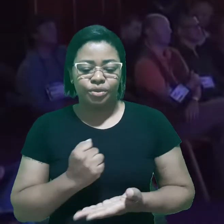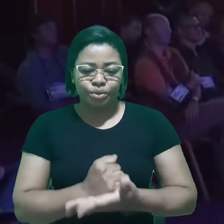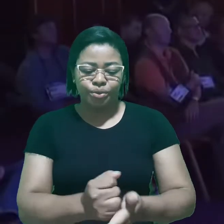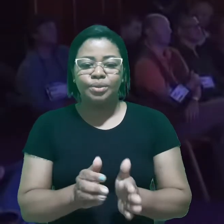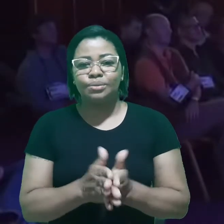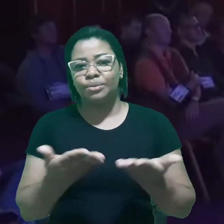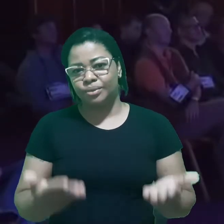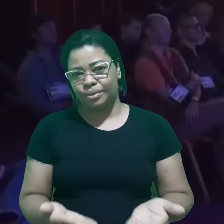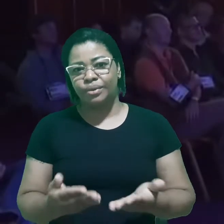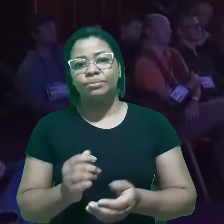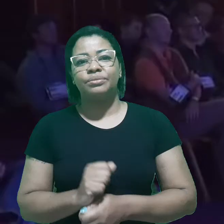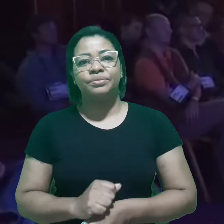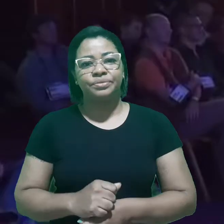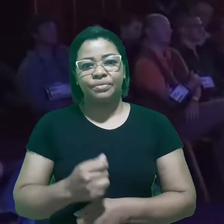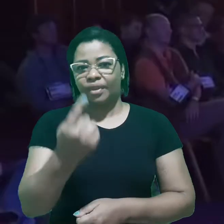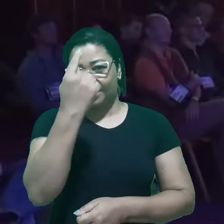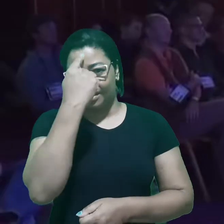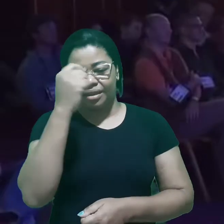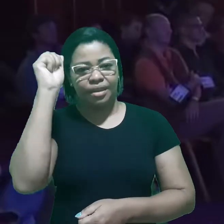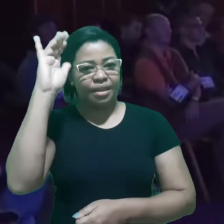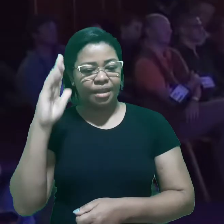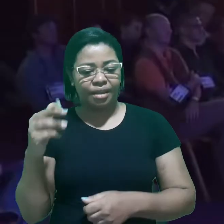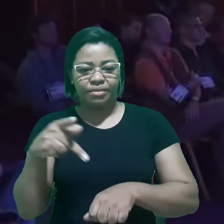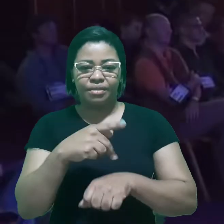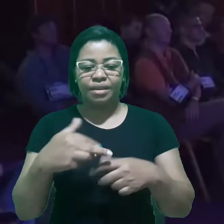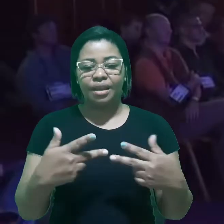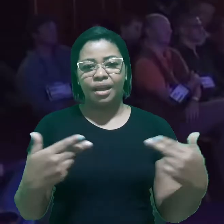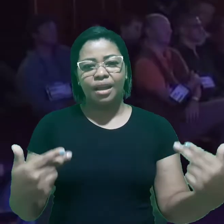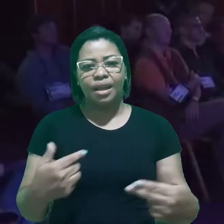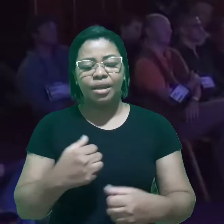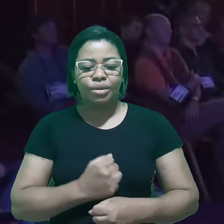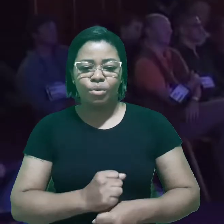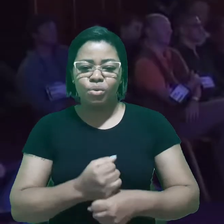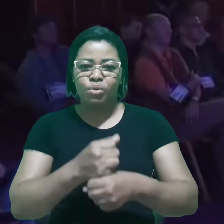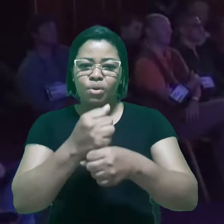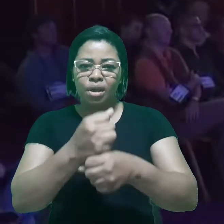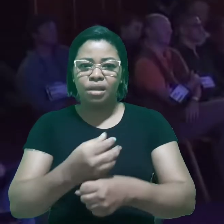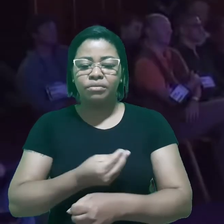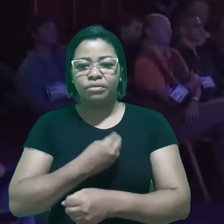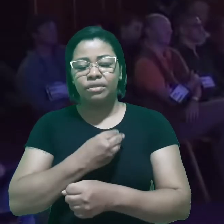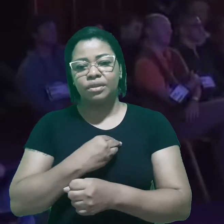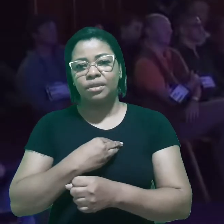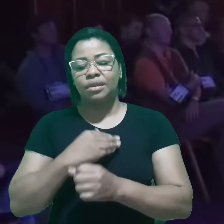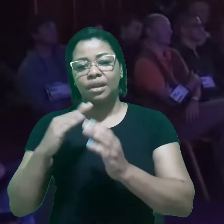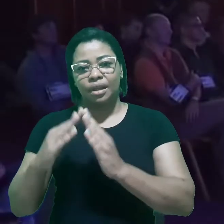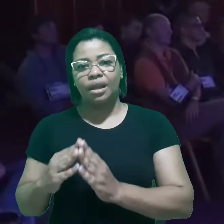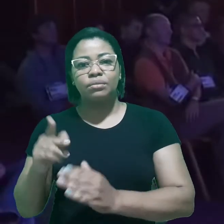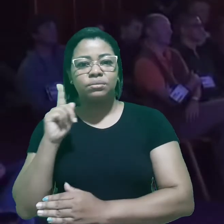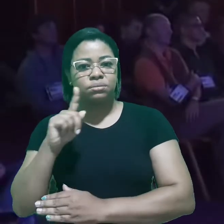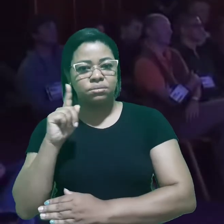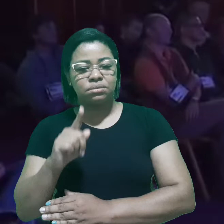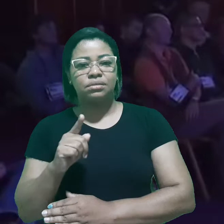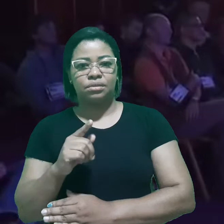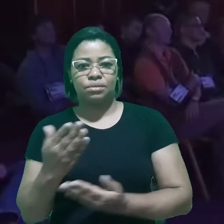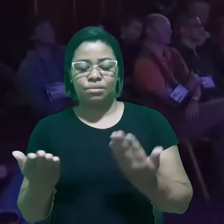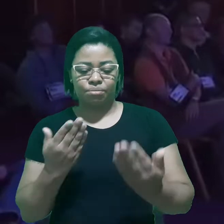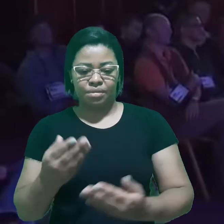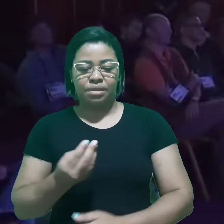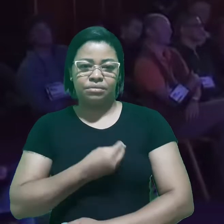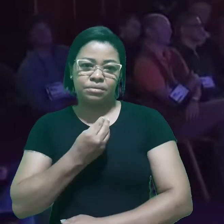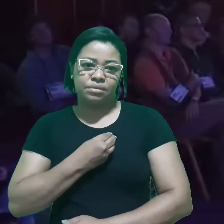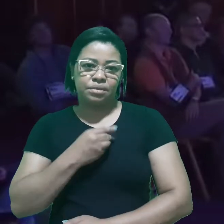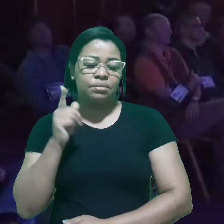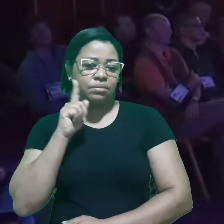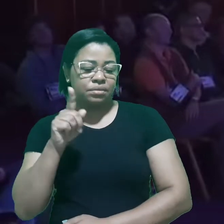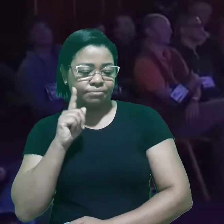Então, após ter passado vários anos nos Estados Unidos como uma africana, comecei a entender a reação da minha colega para comigo. Se eu não